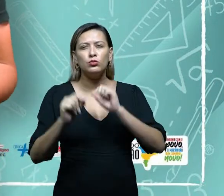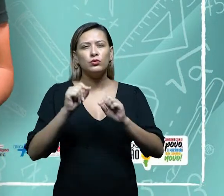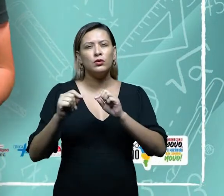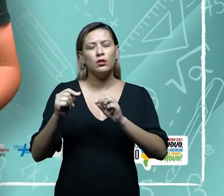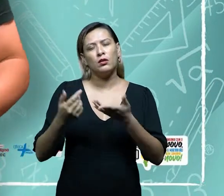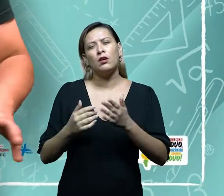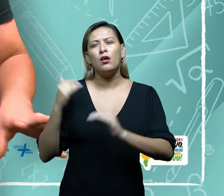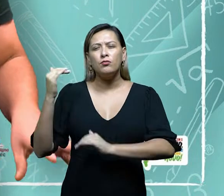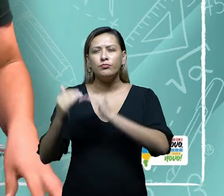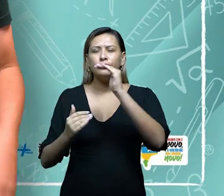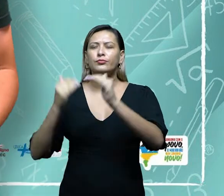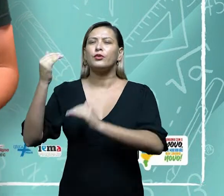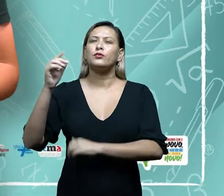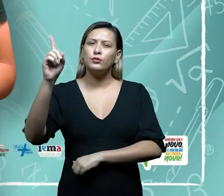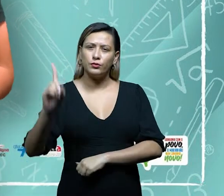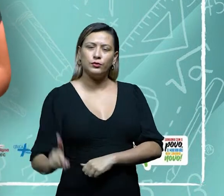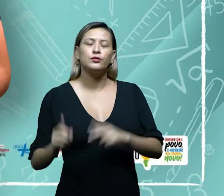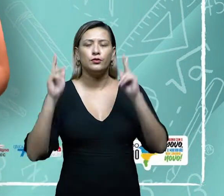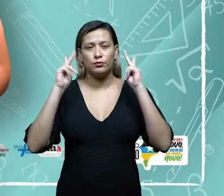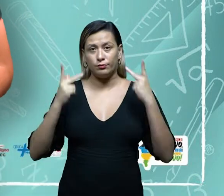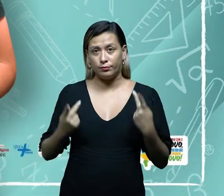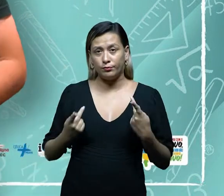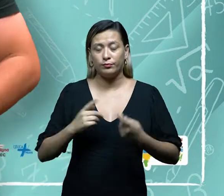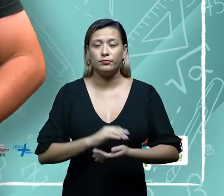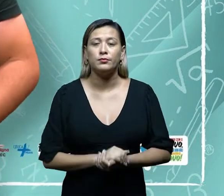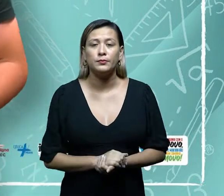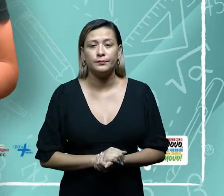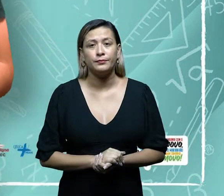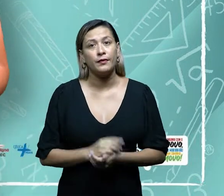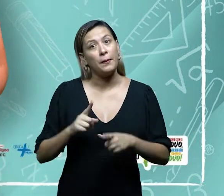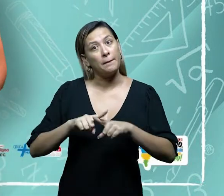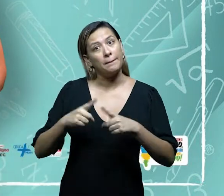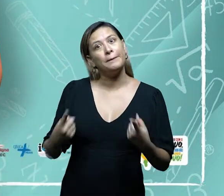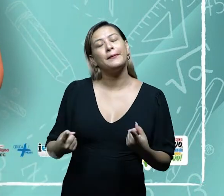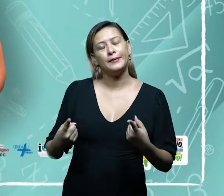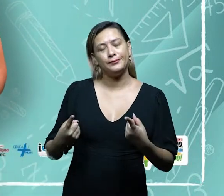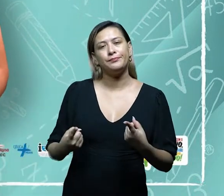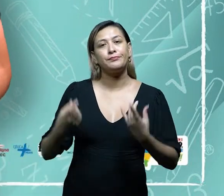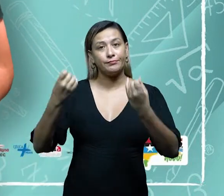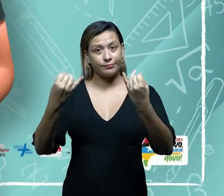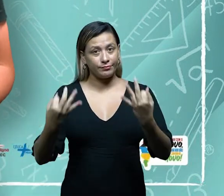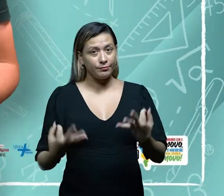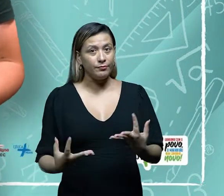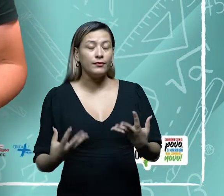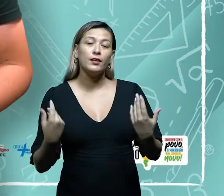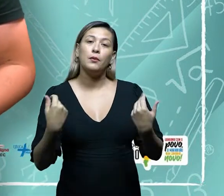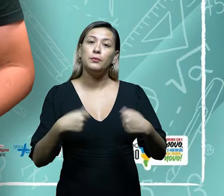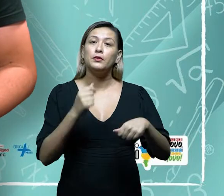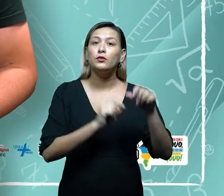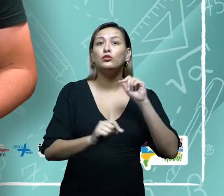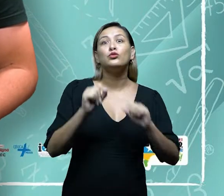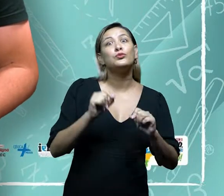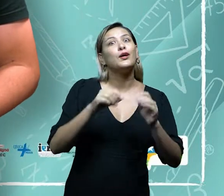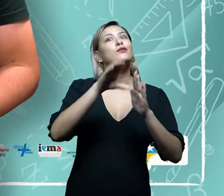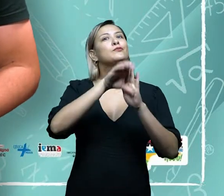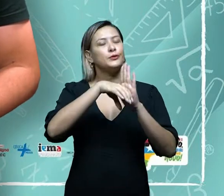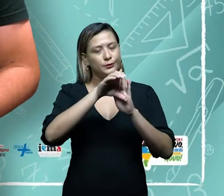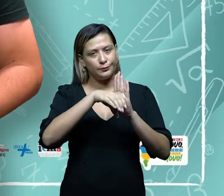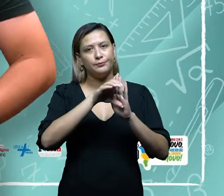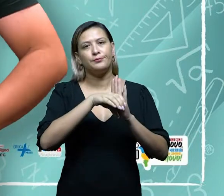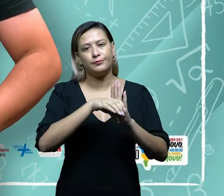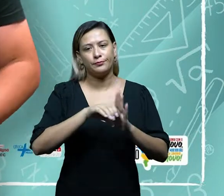gerações do direito, da evolução dos direitos humanos. Para falar dessa evolução dos direitos humanos, primeiro a gente precisa de um conceito.